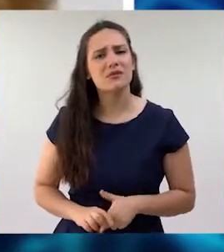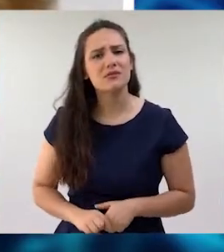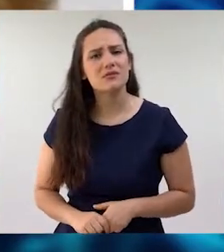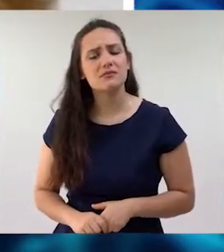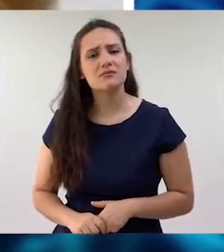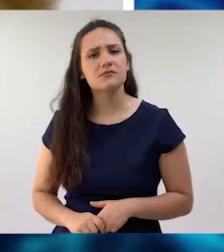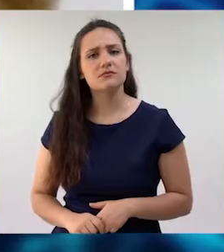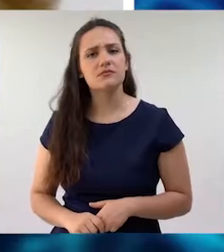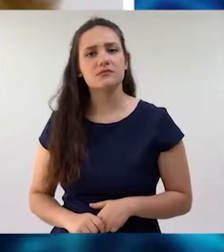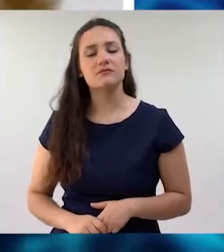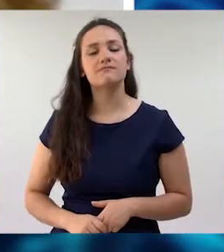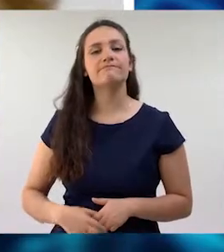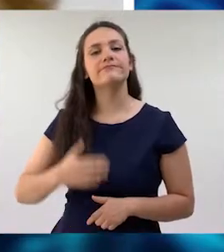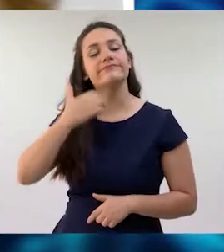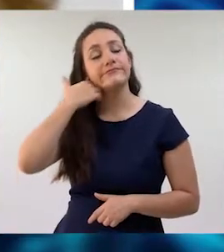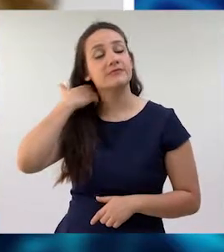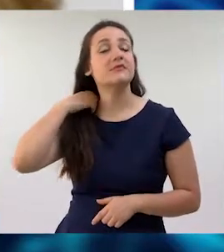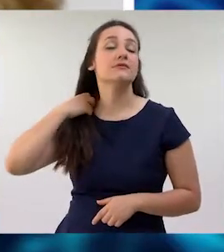senhora explicasse.